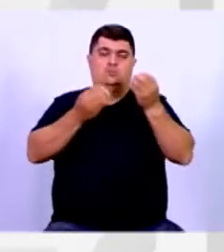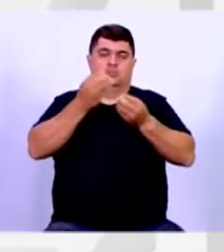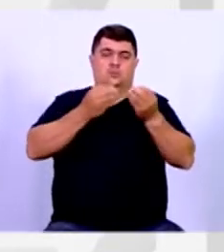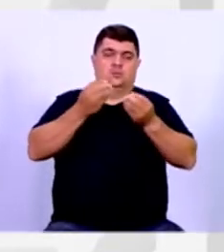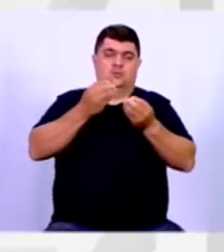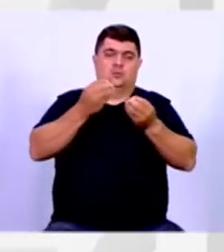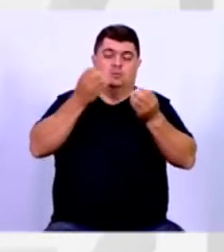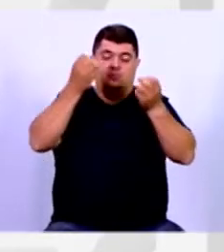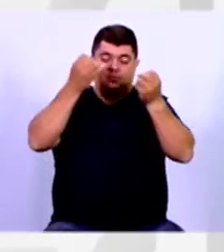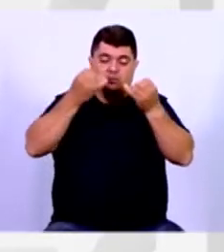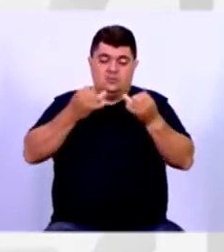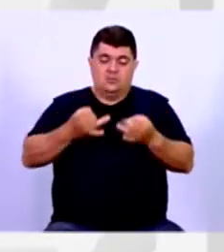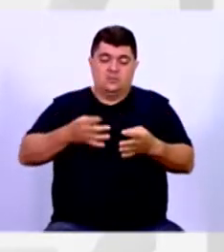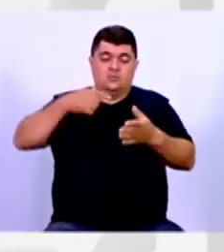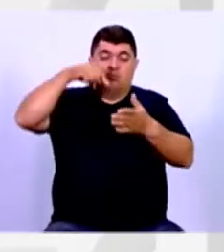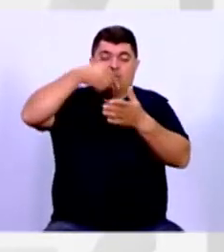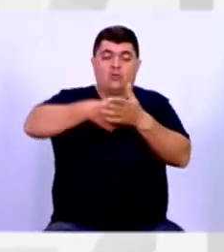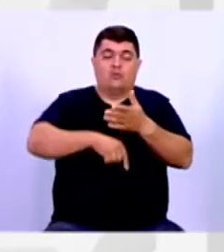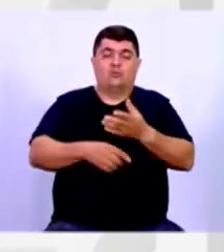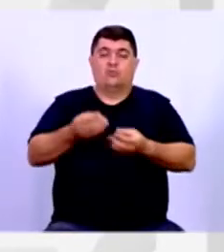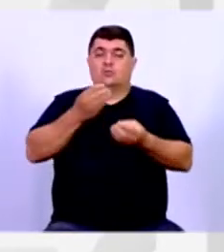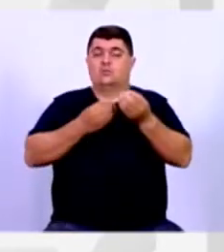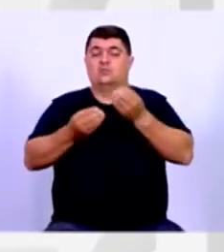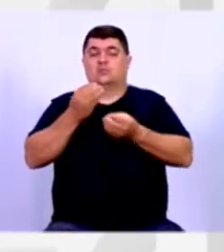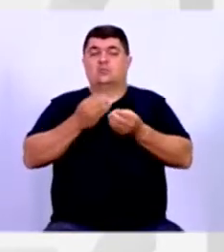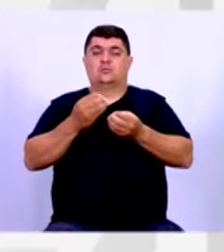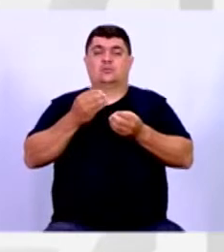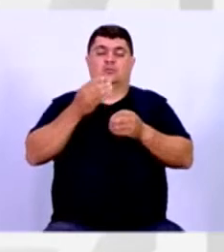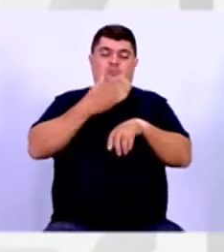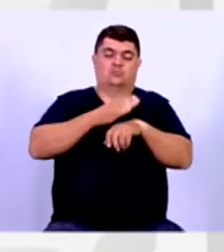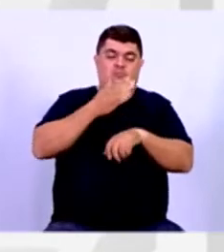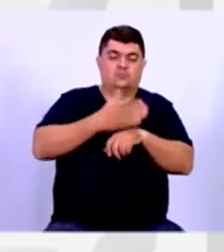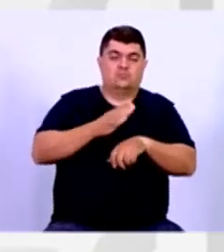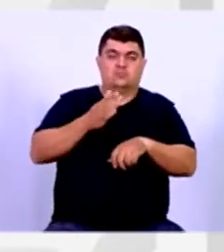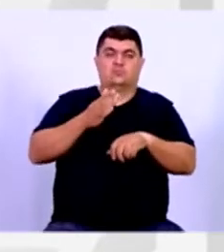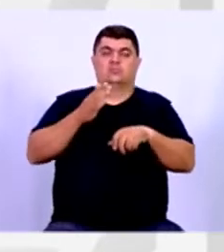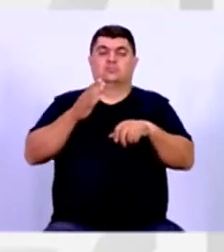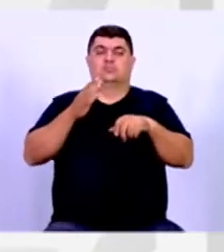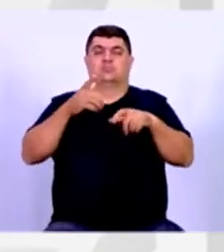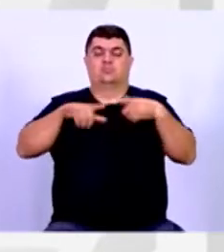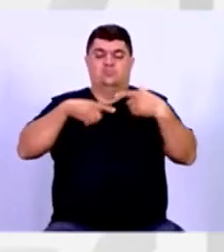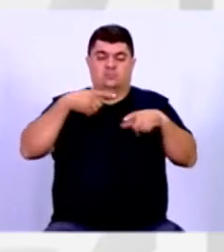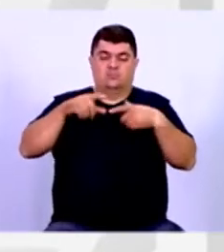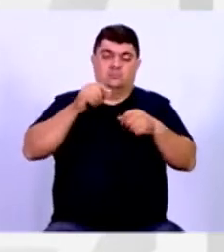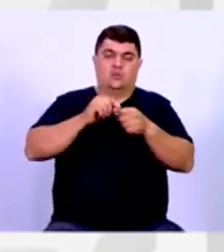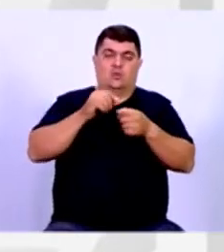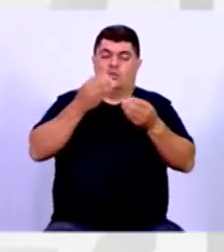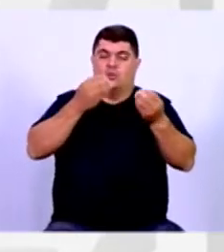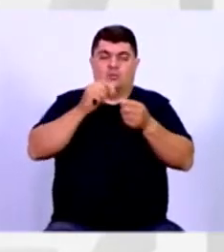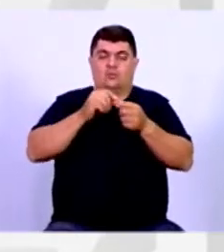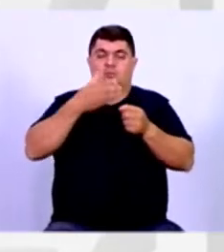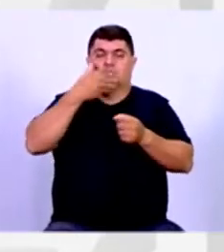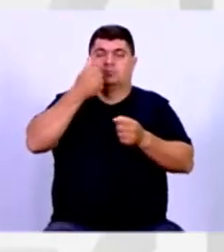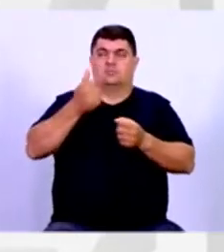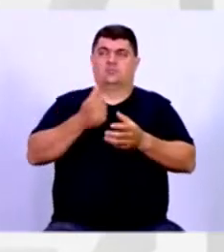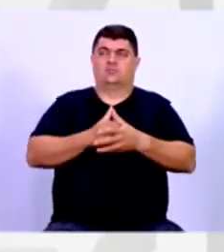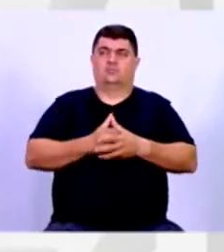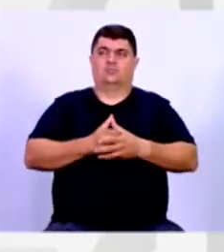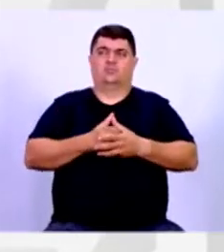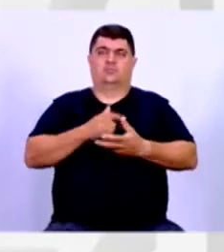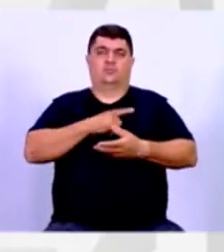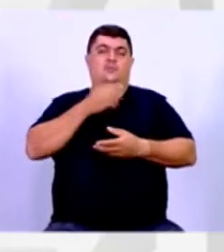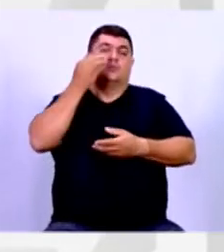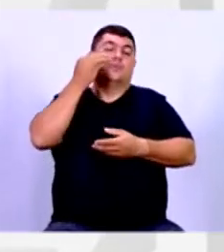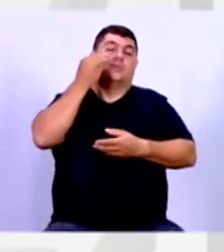alternativas exatamente o que faz um profissional, de que forma a gente pode exercer da melhor forma dentro dessa profissão. Então, esse